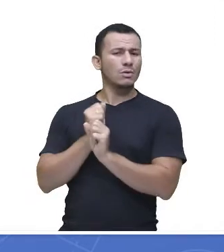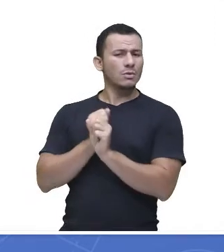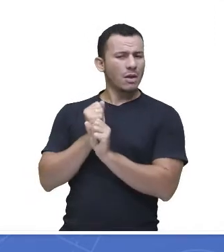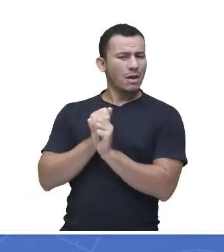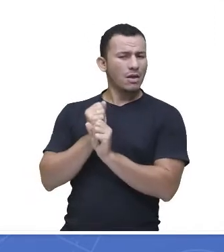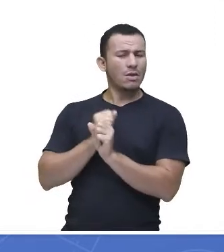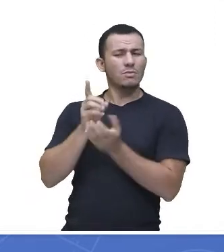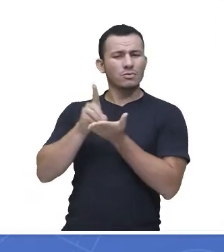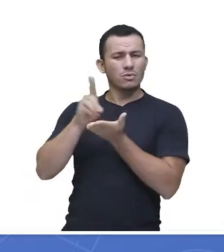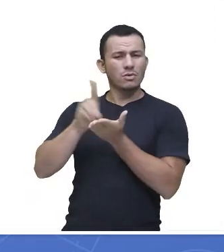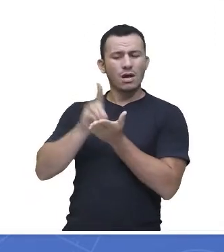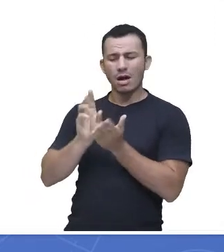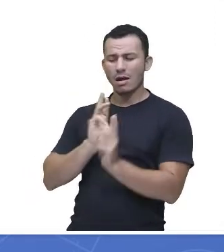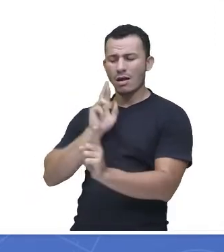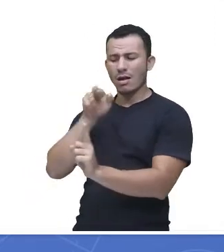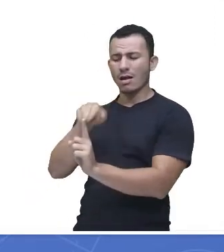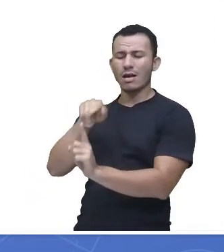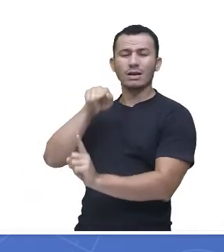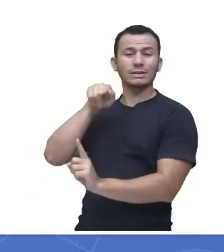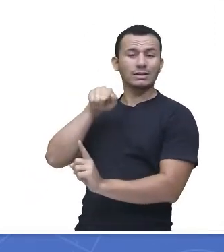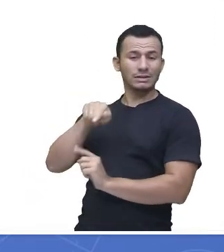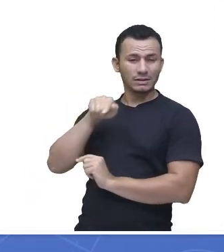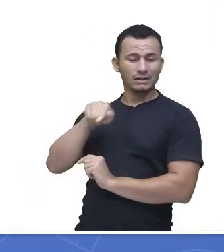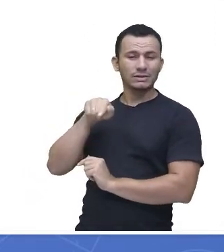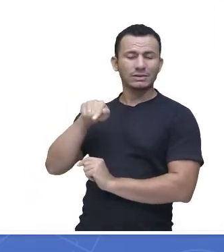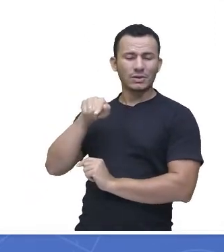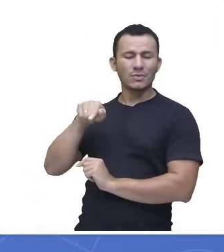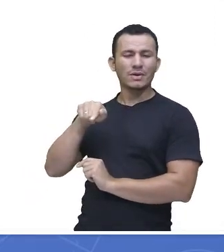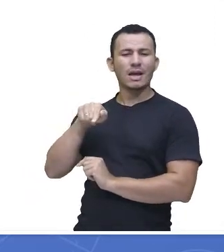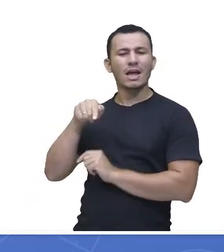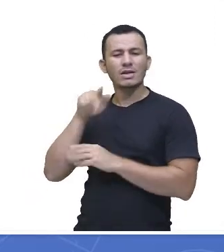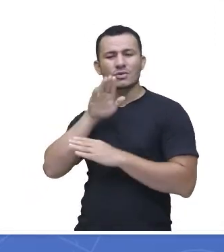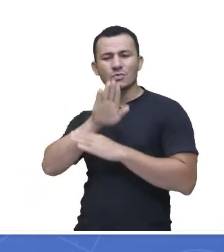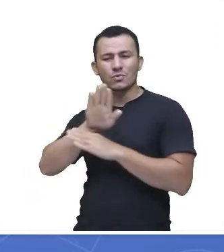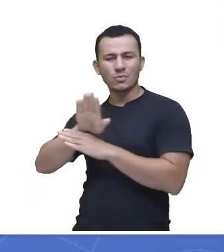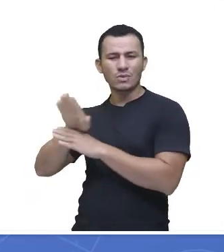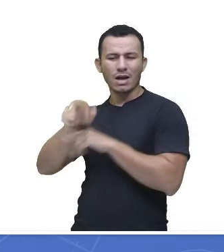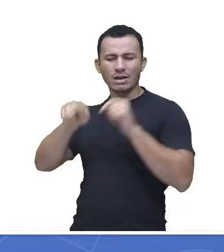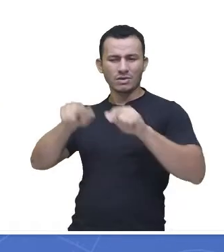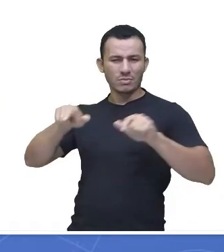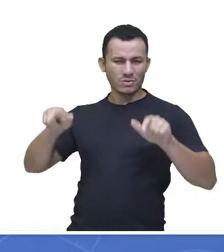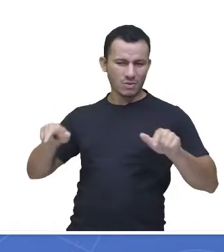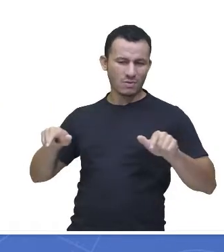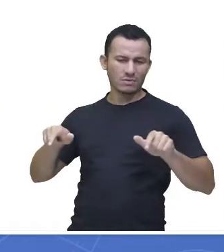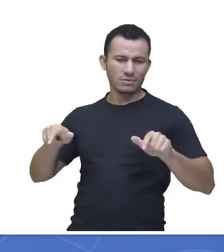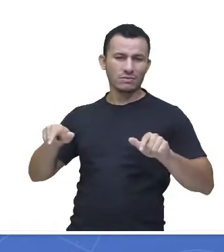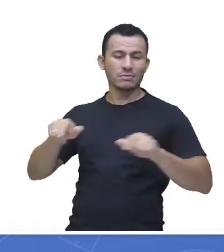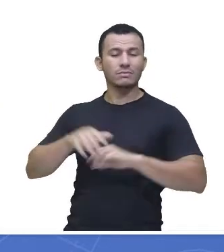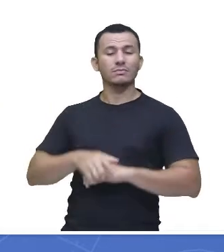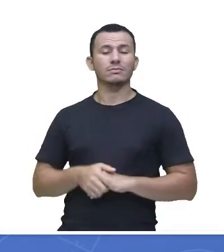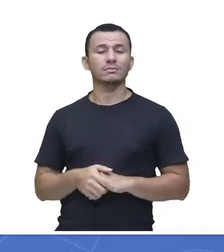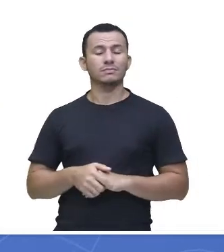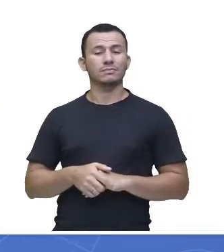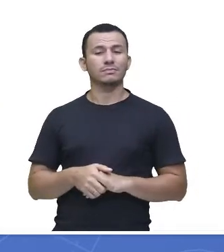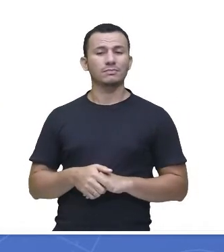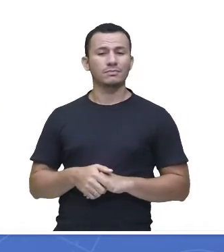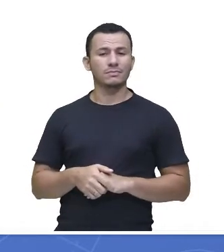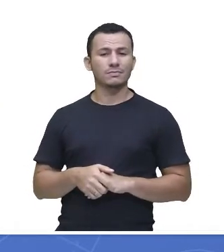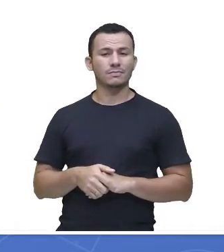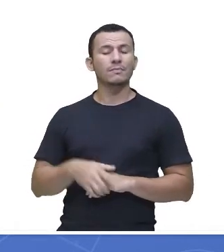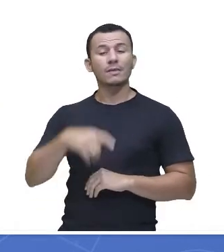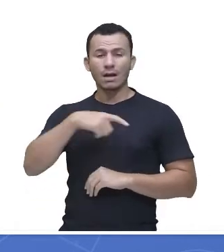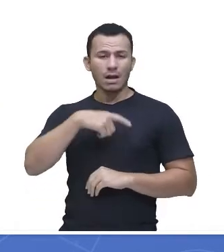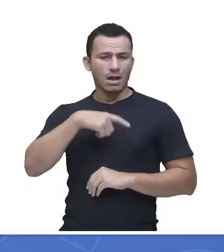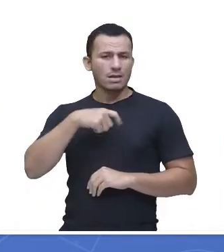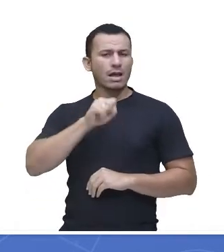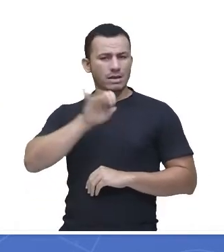dicionários foram referenciados como o pai dos burros, no nosso comentário, né, para a resposta. Primeiro, existe